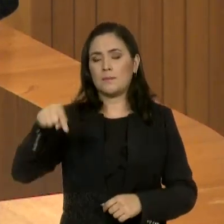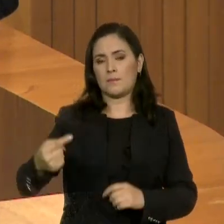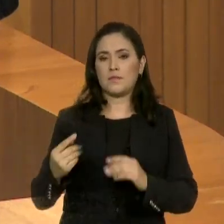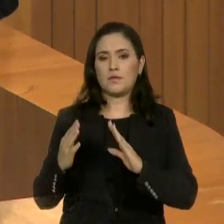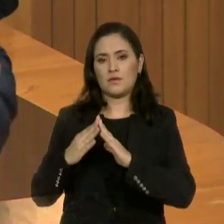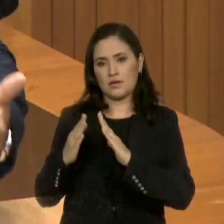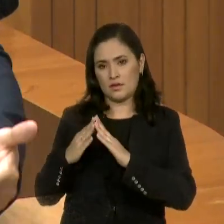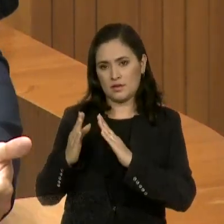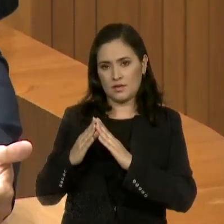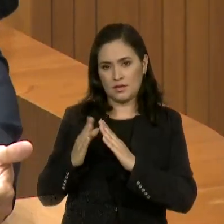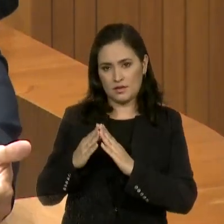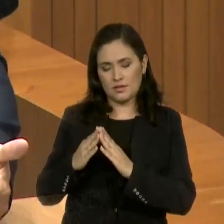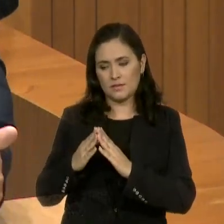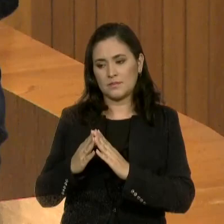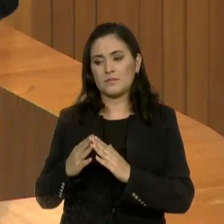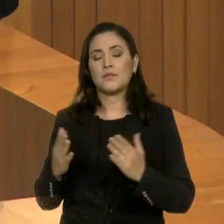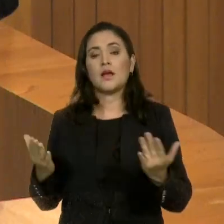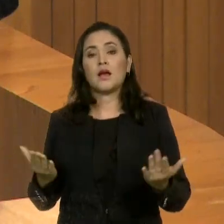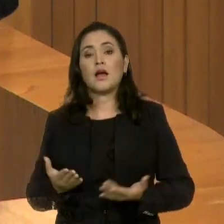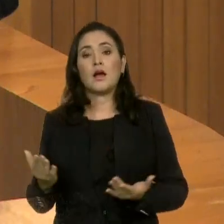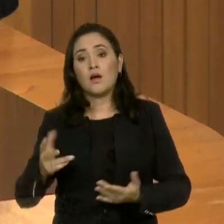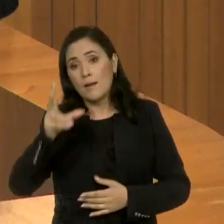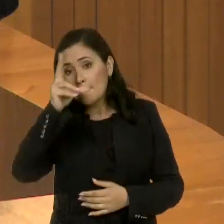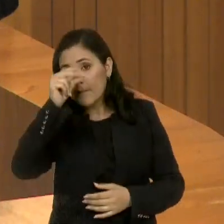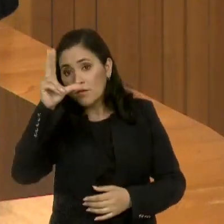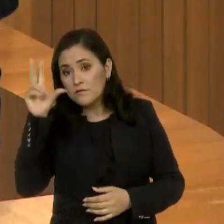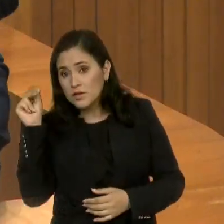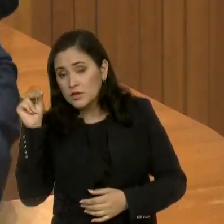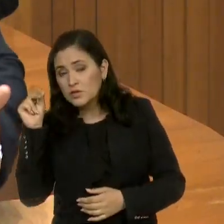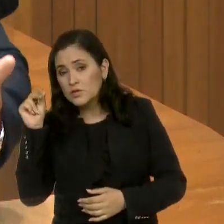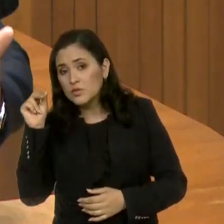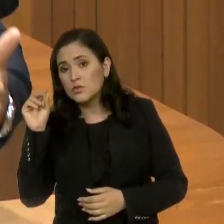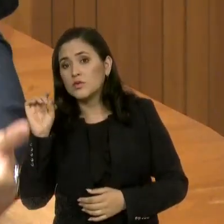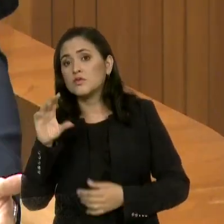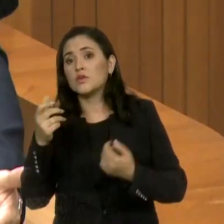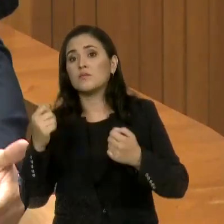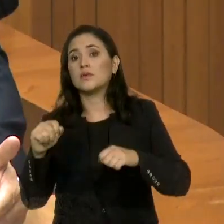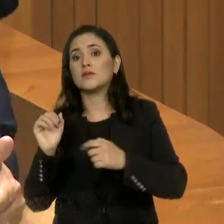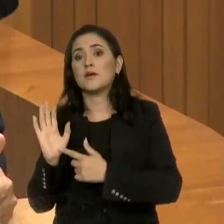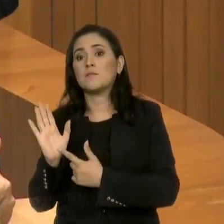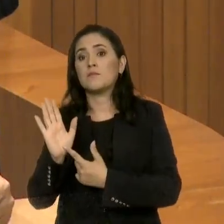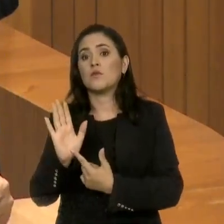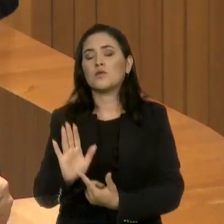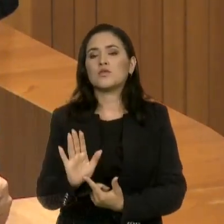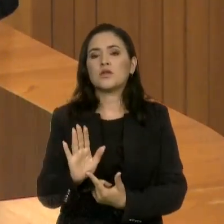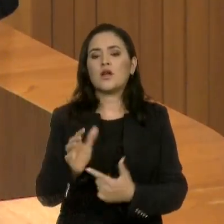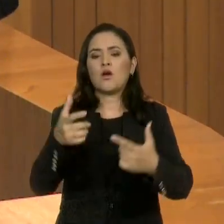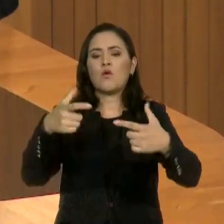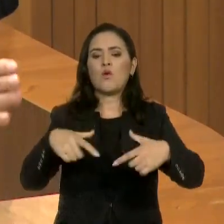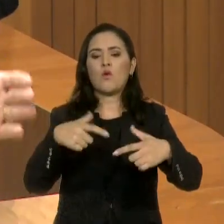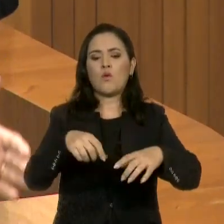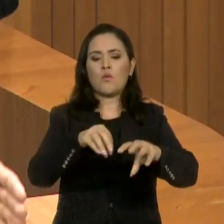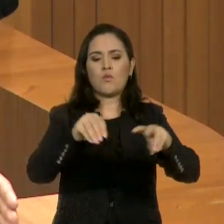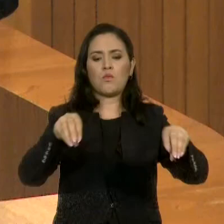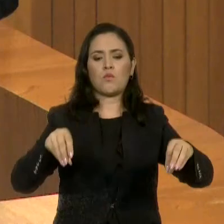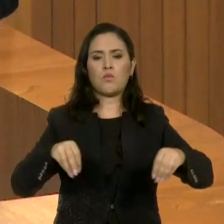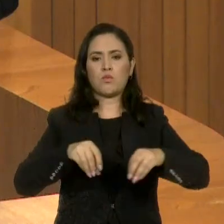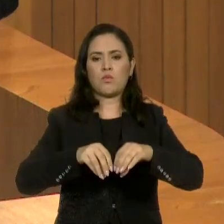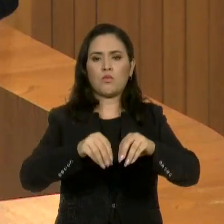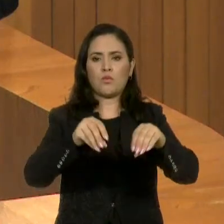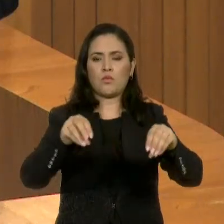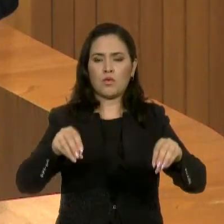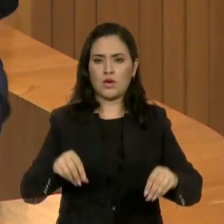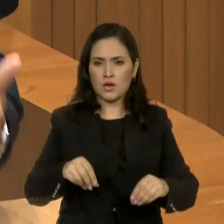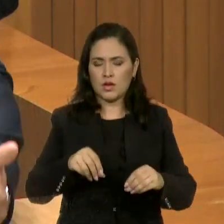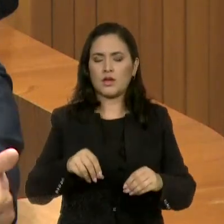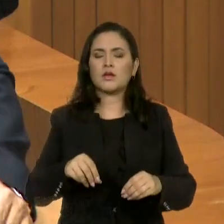cabe agora às prefeituras apenas apresentar o terreno adequado, terreno legalizado,